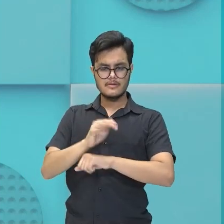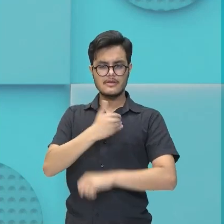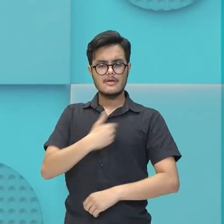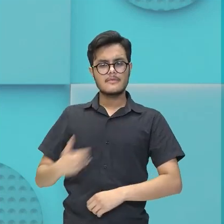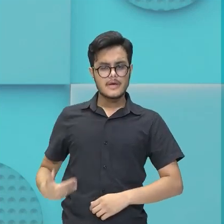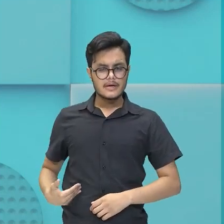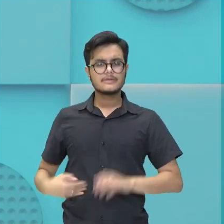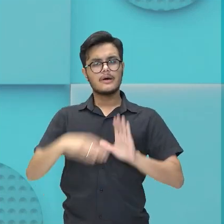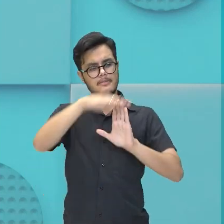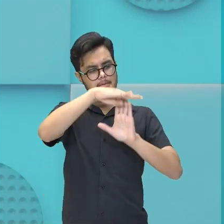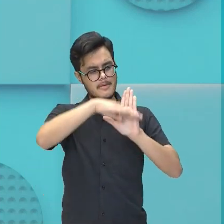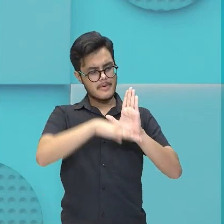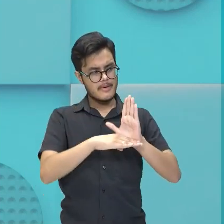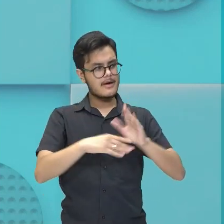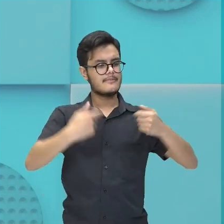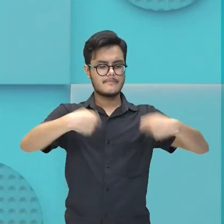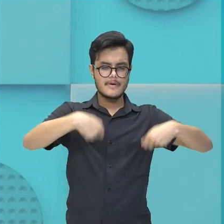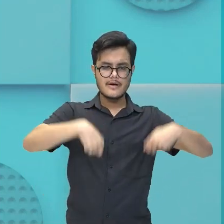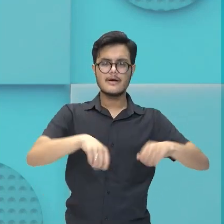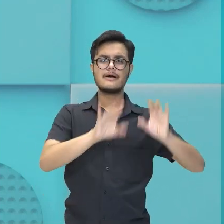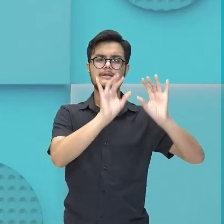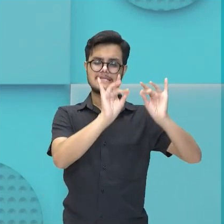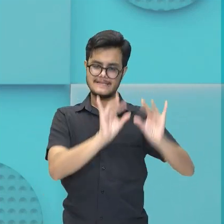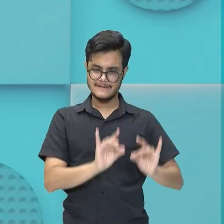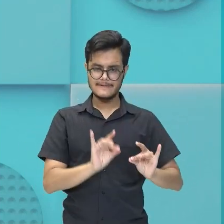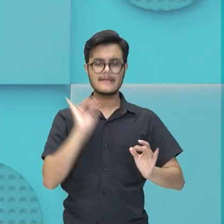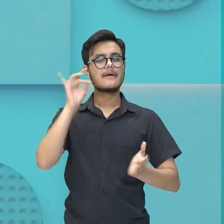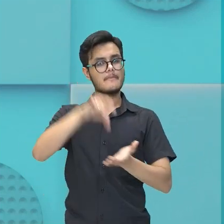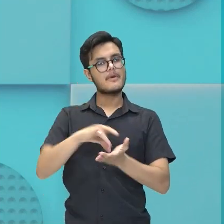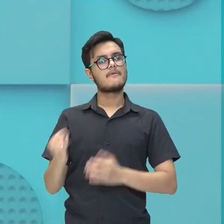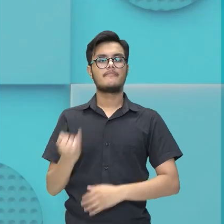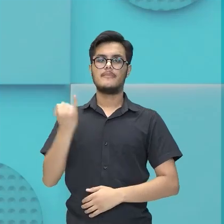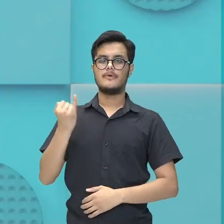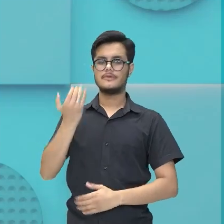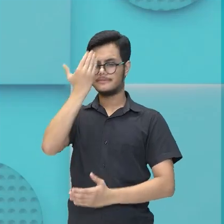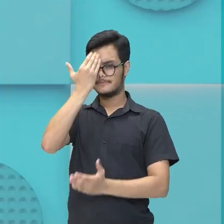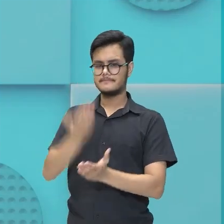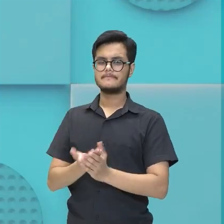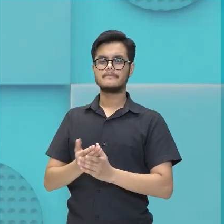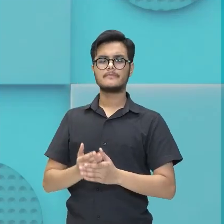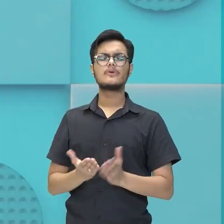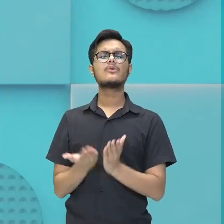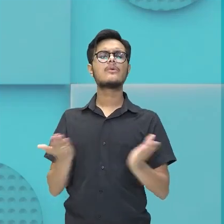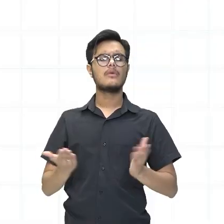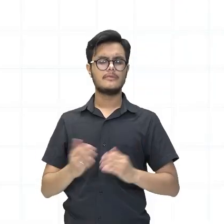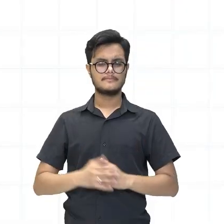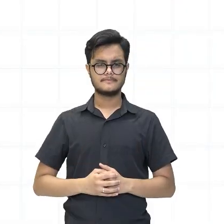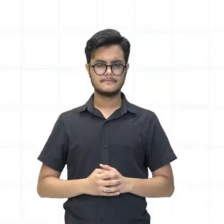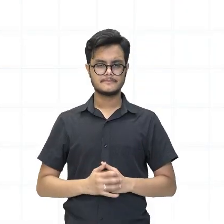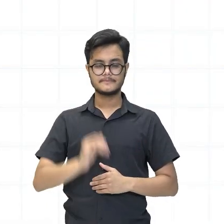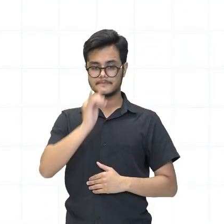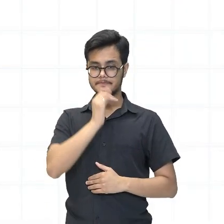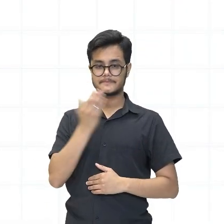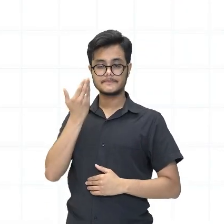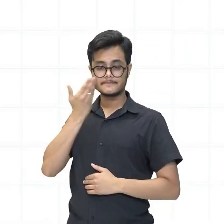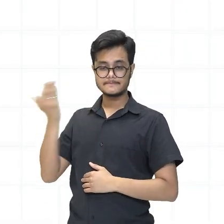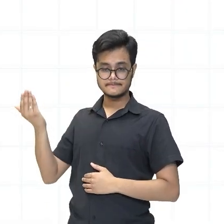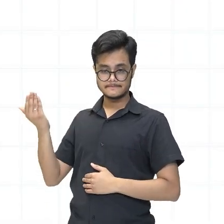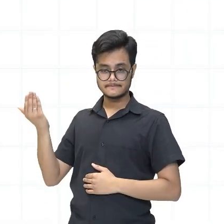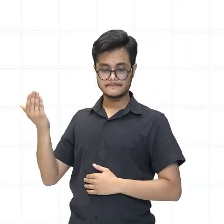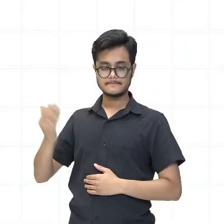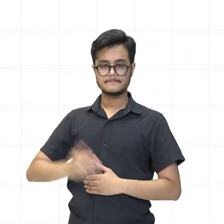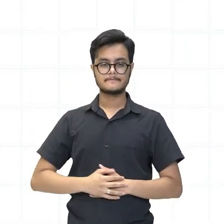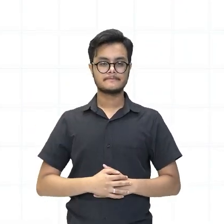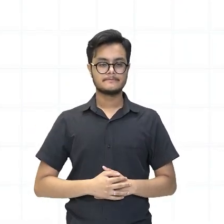fontes de pesquisas, elas são fontes confiáveis. E quais são essas fontes? Colocando aí para vocês, olha só. O planejamento que foi